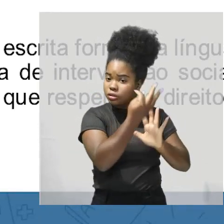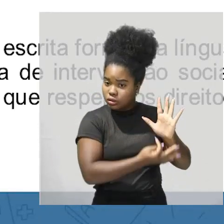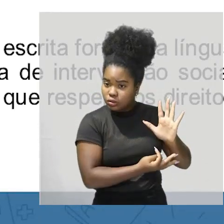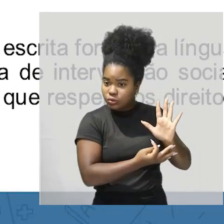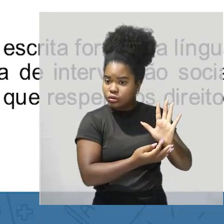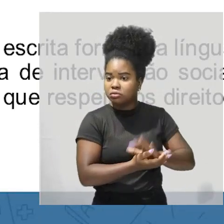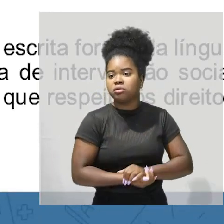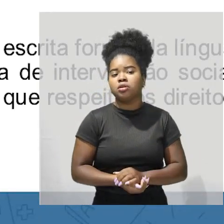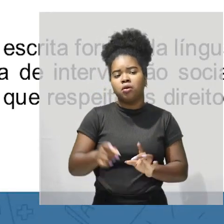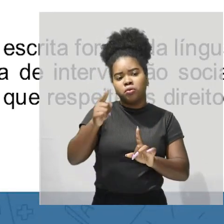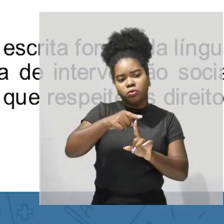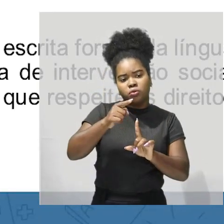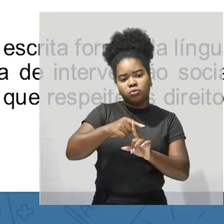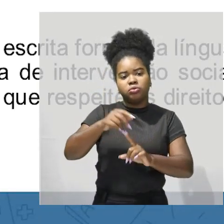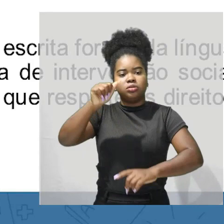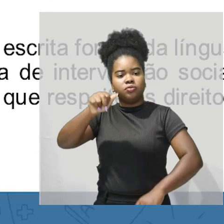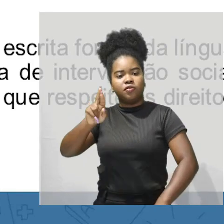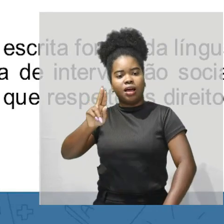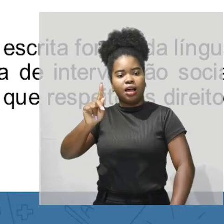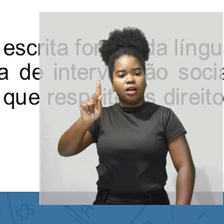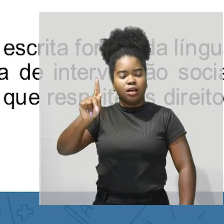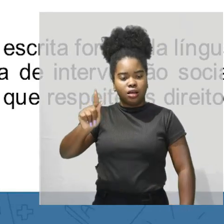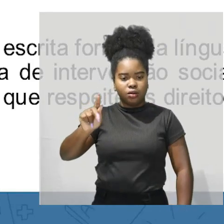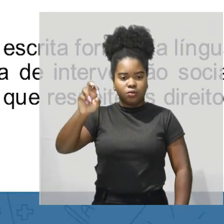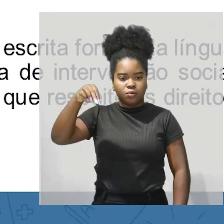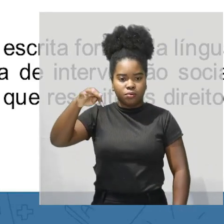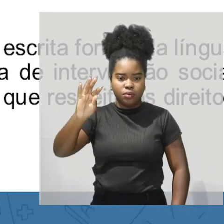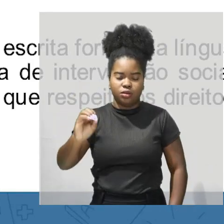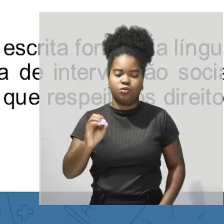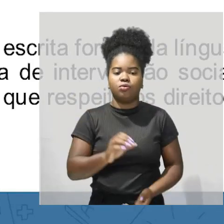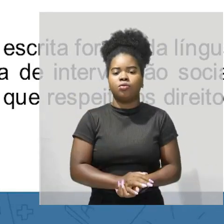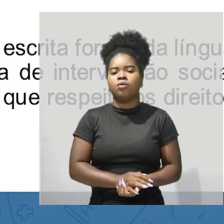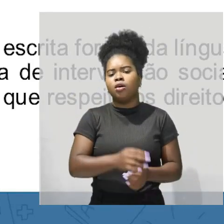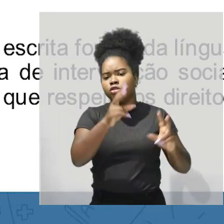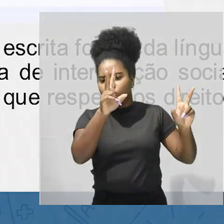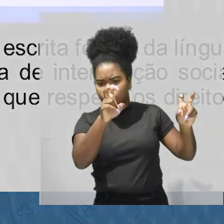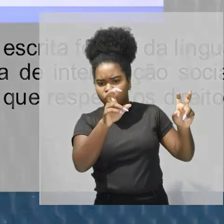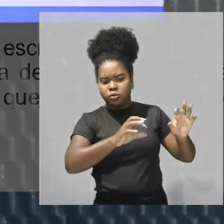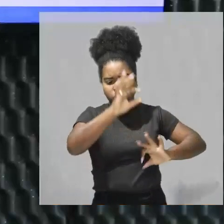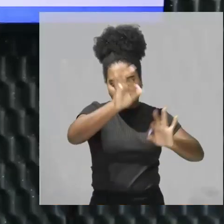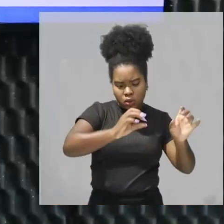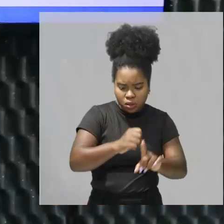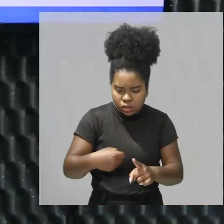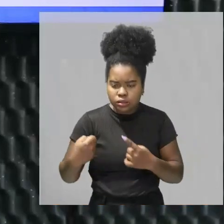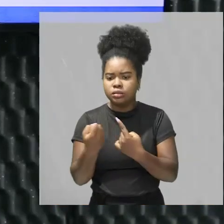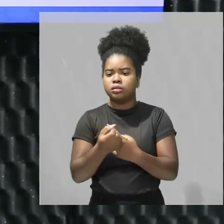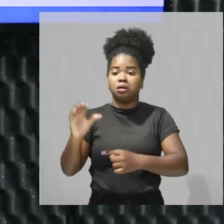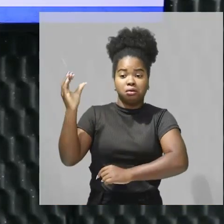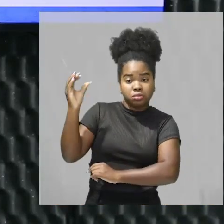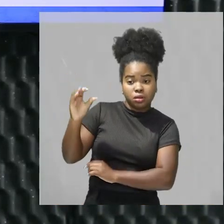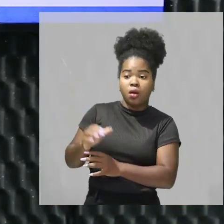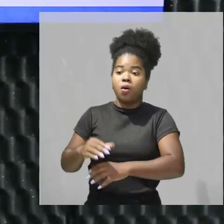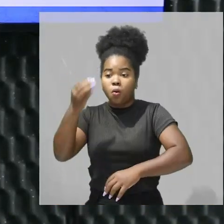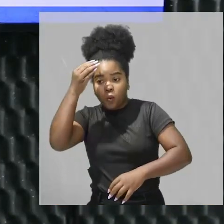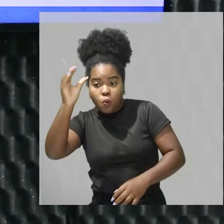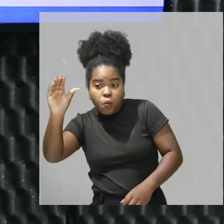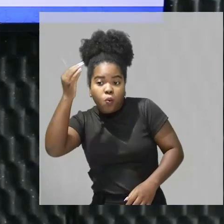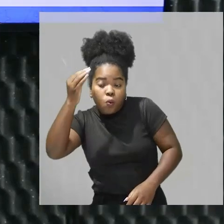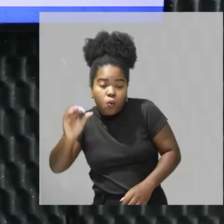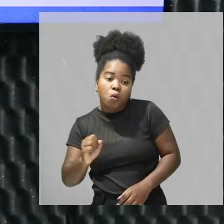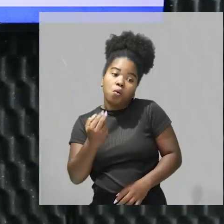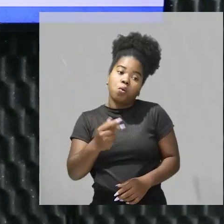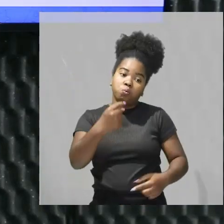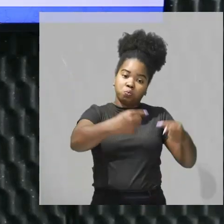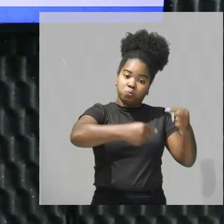tipo dissertativo, argumentativo, sobre um tema de ordem social, científica, cultural ou